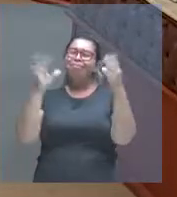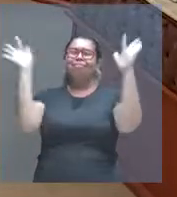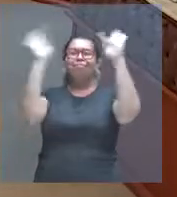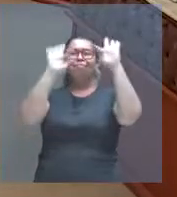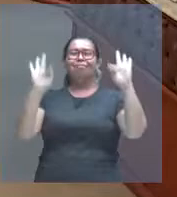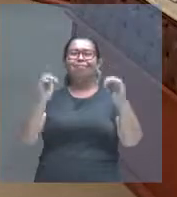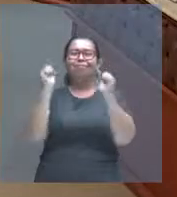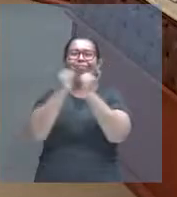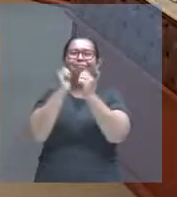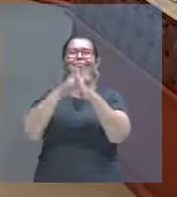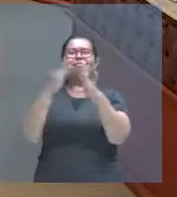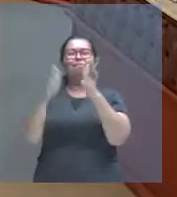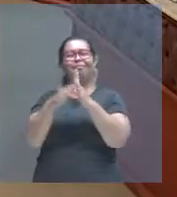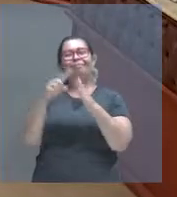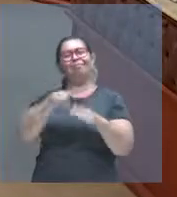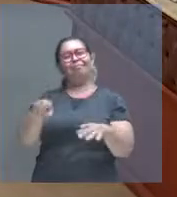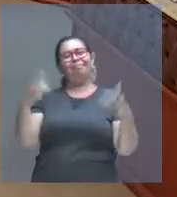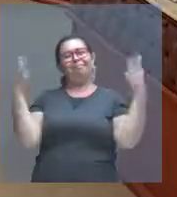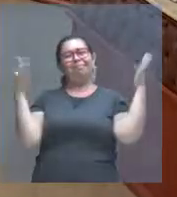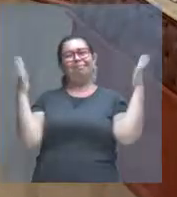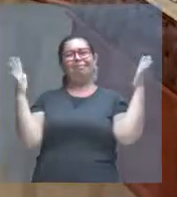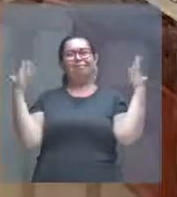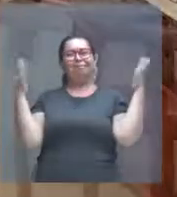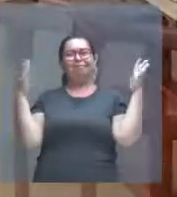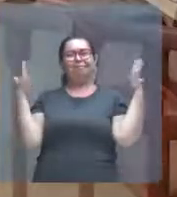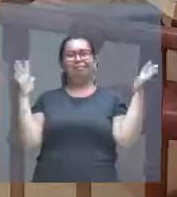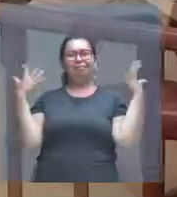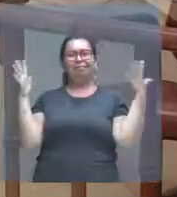vocês. Aí. Merece a salva de palmas.